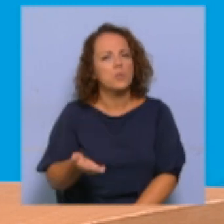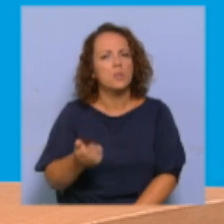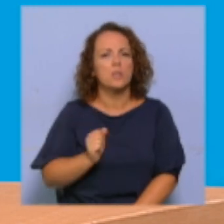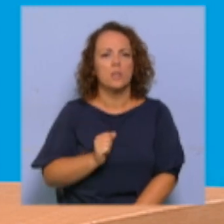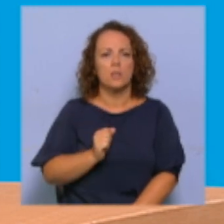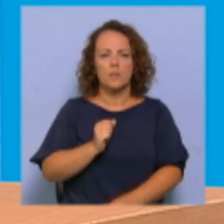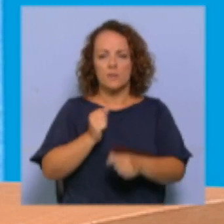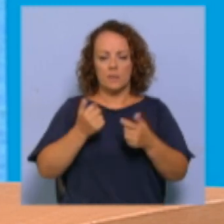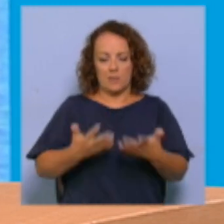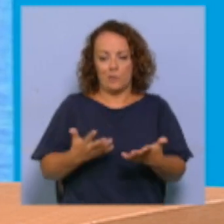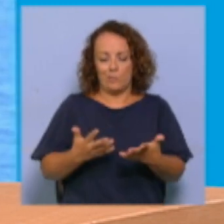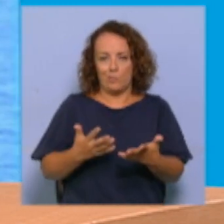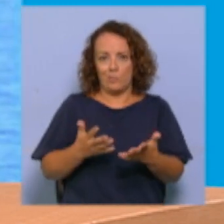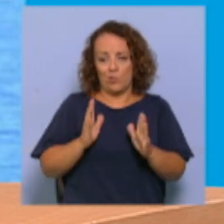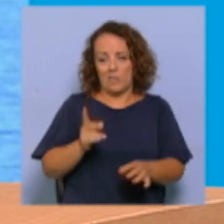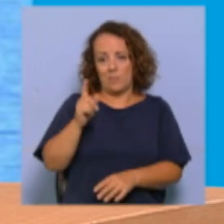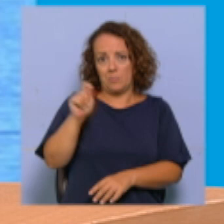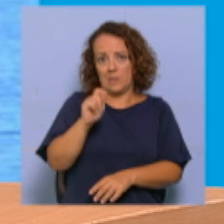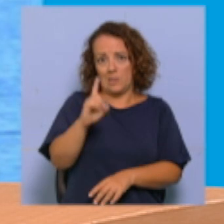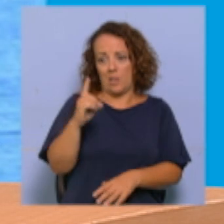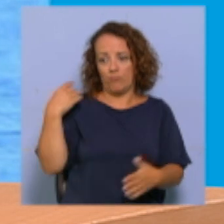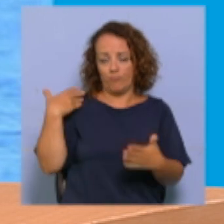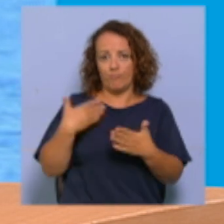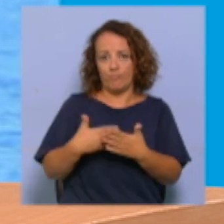situação em que vivemos desde há 6 meses,